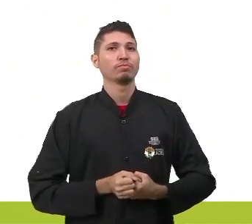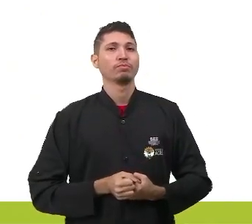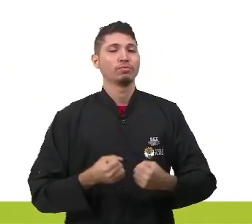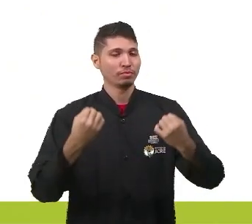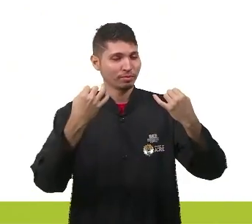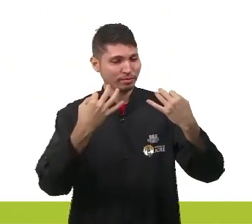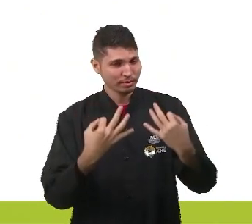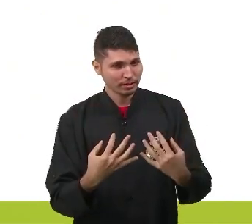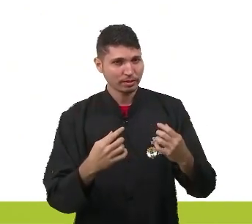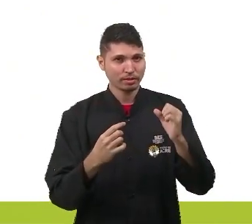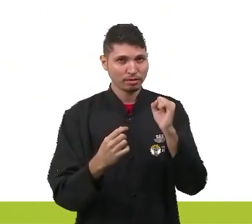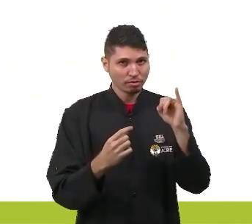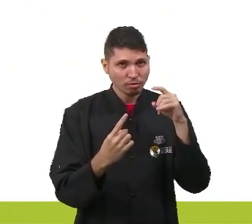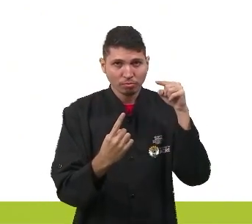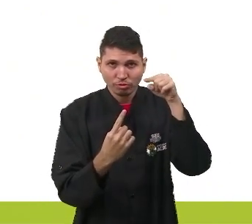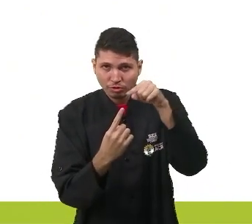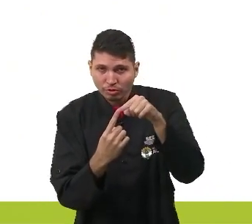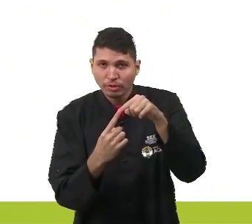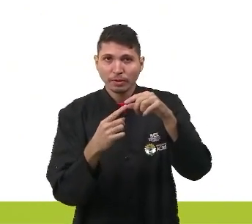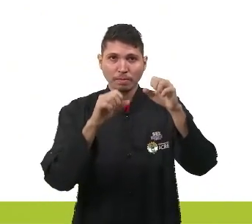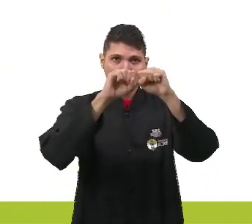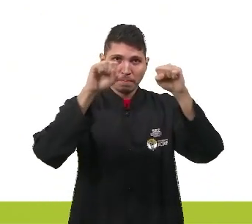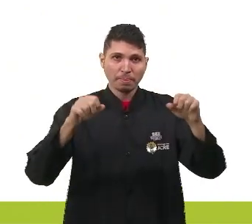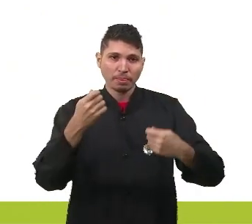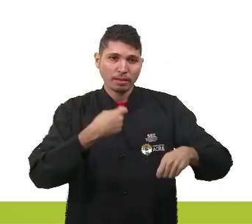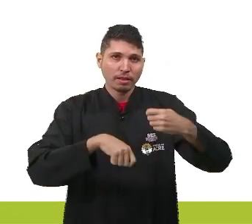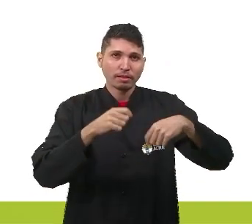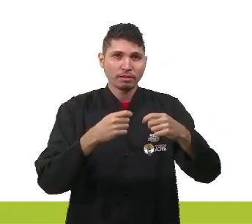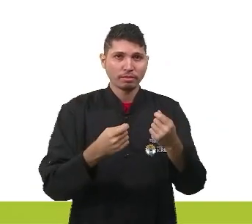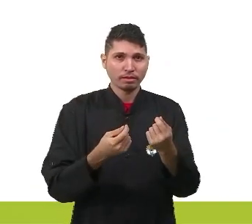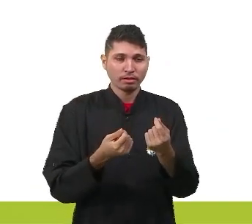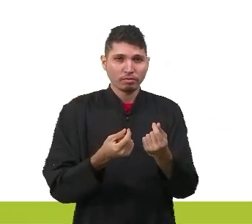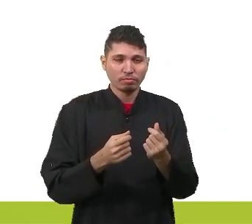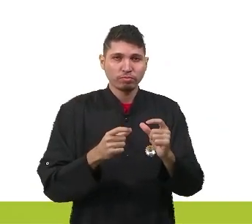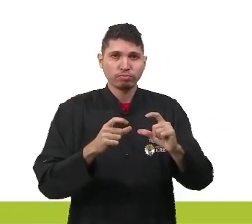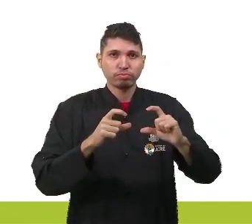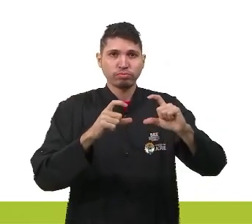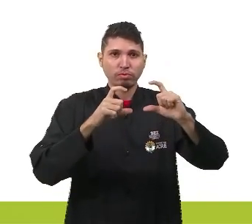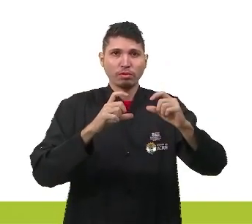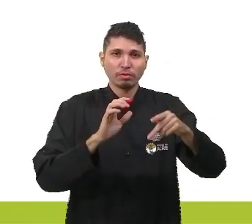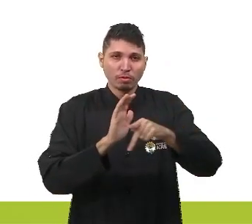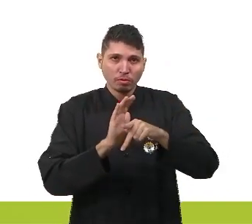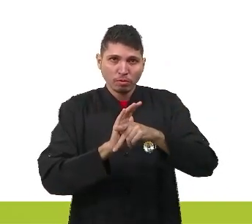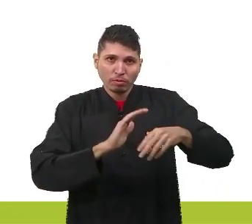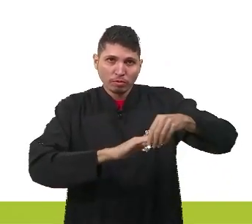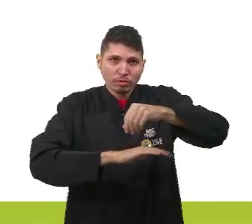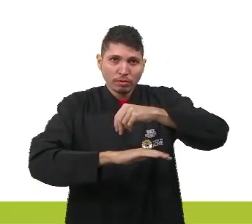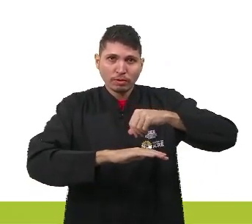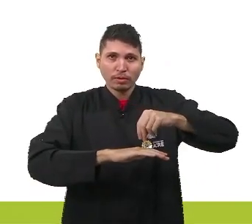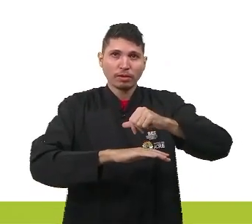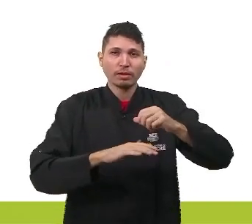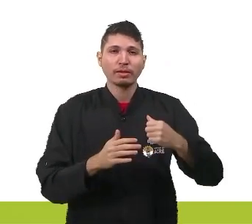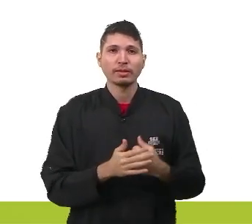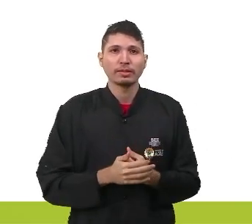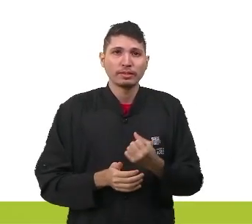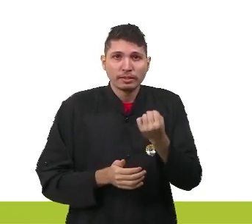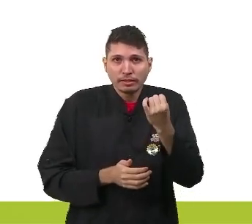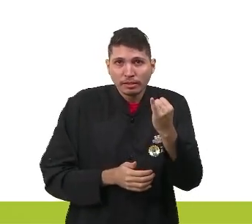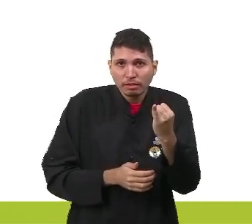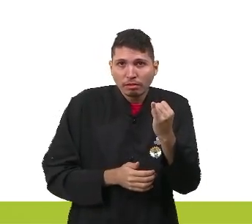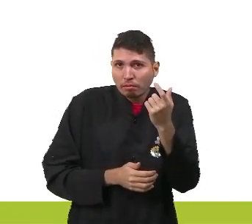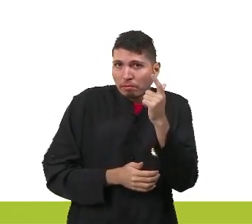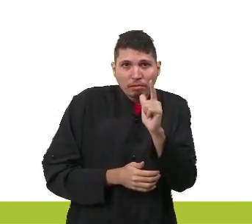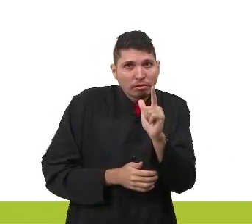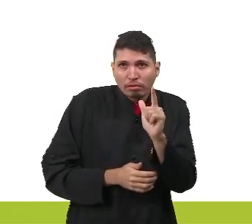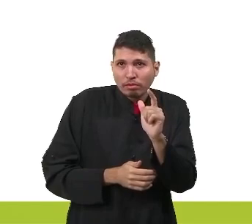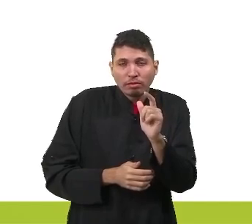o objetivo geral do mercantilismo era ter riquezas dentro do seu território, e essa riqueza não existia ali, eles passam então a buscar essa riqueza em